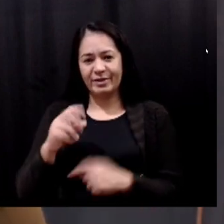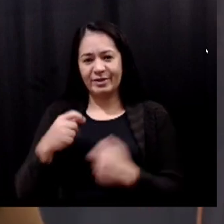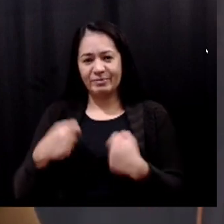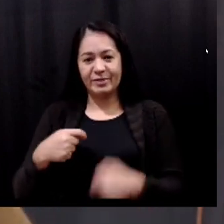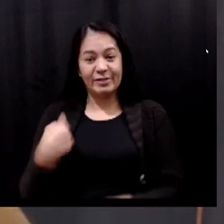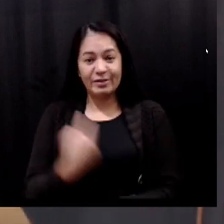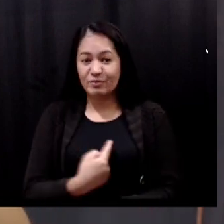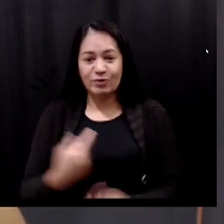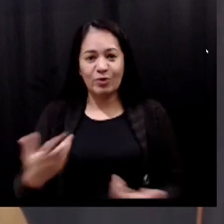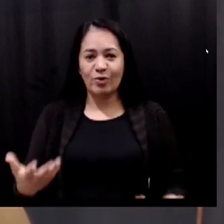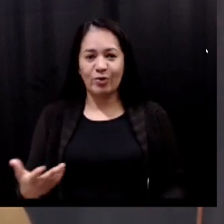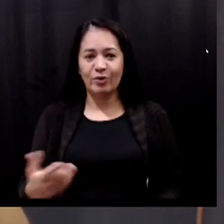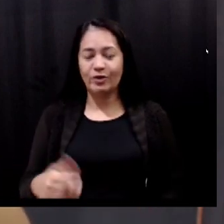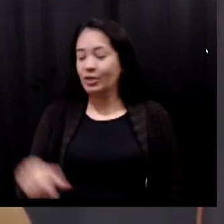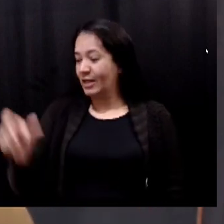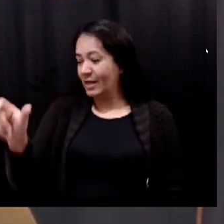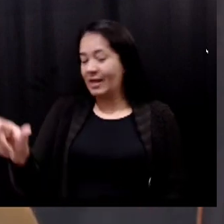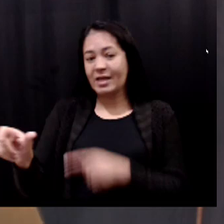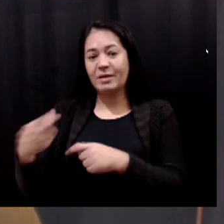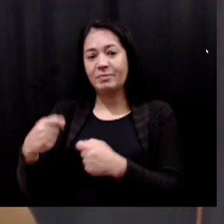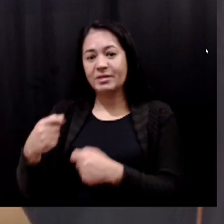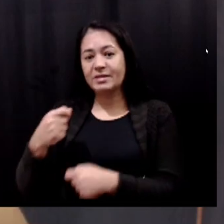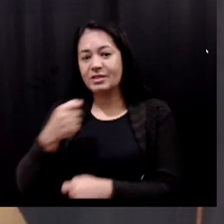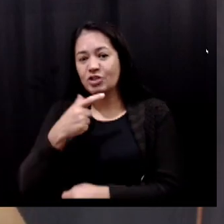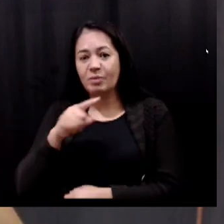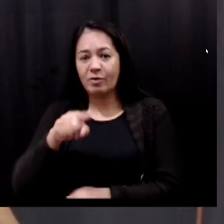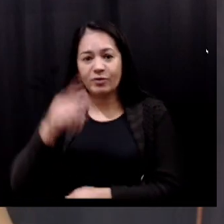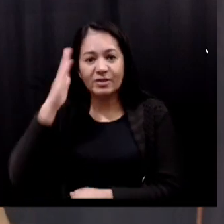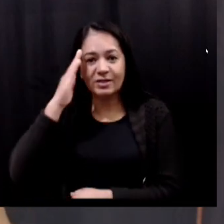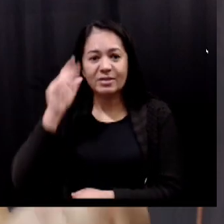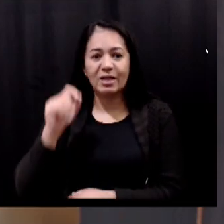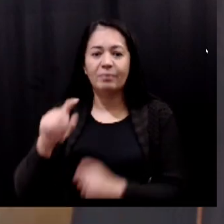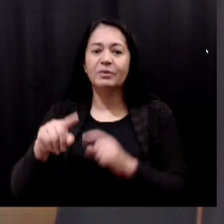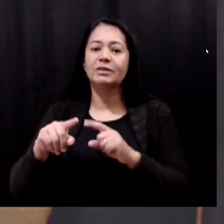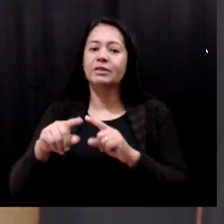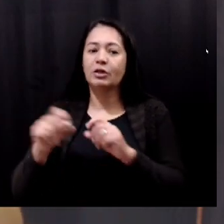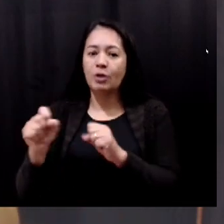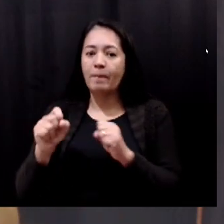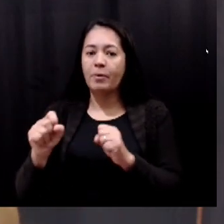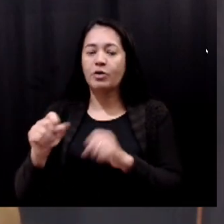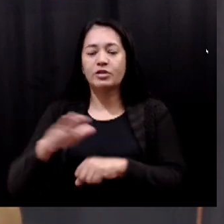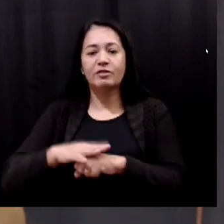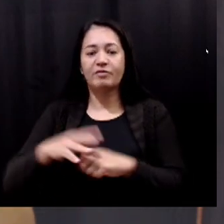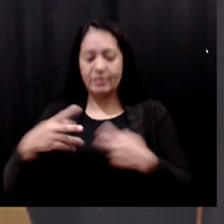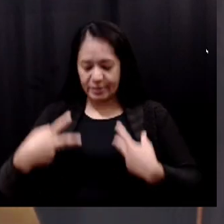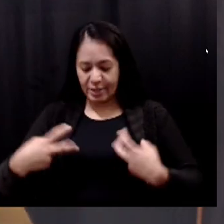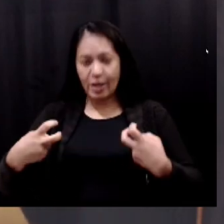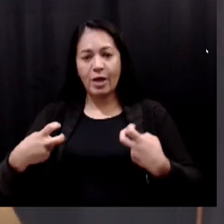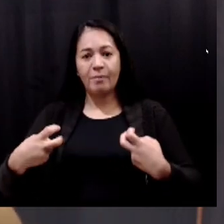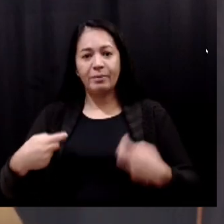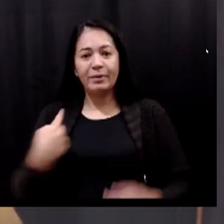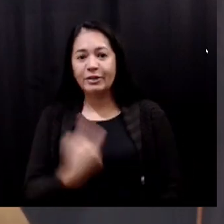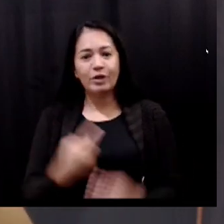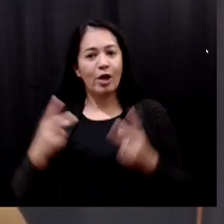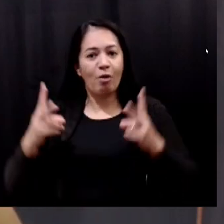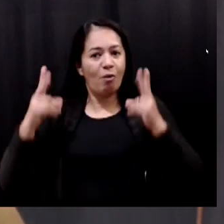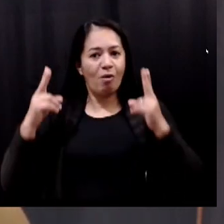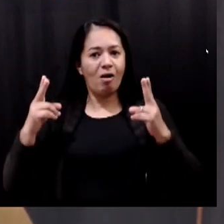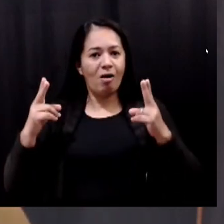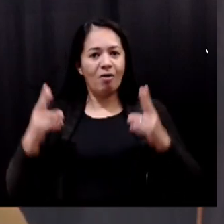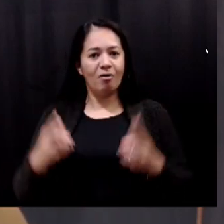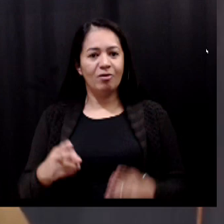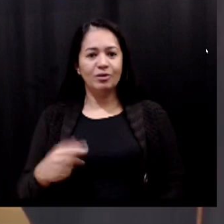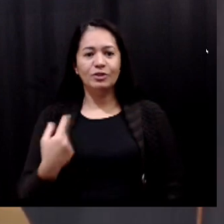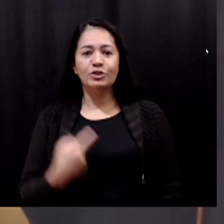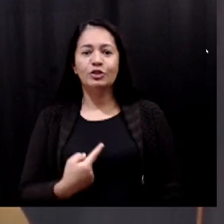precisa de remédio, que o outro precisa de descanso. Então a gente pode fazer esse mesmo olhar para a gente, para que a gente possa,